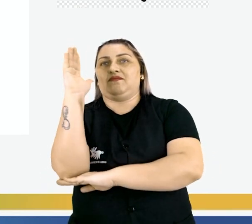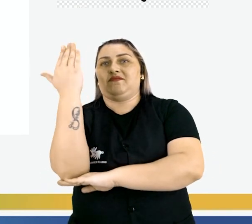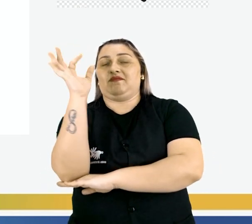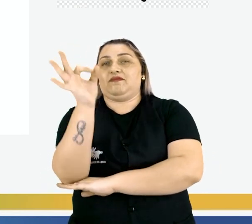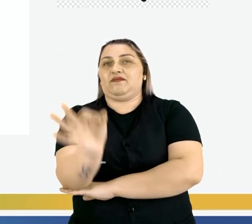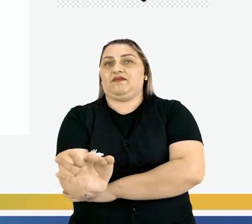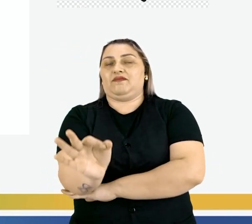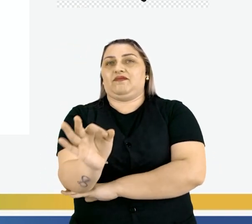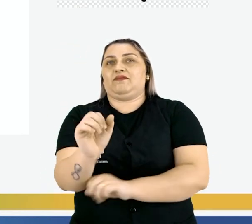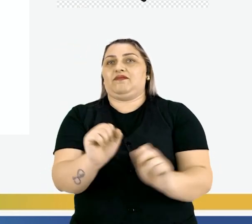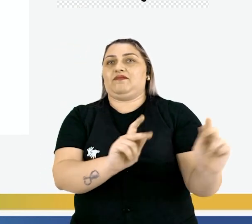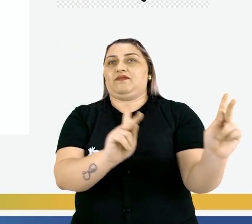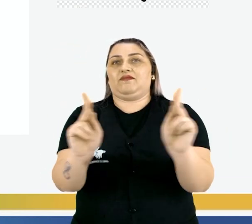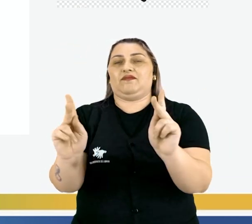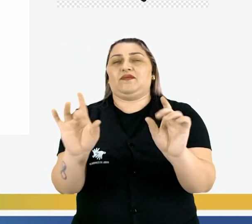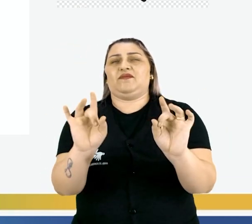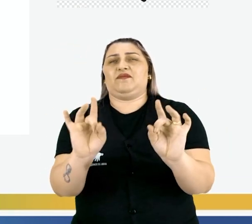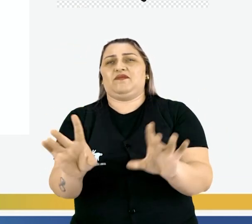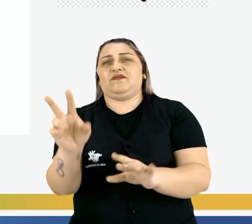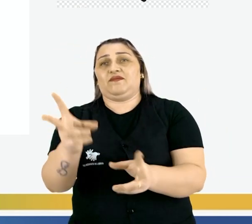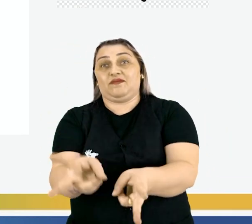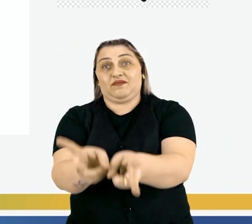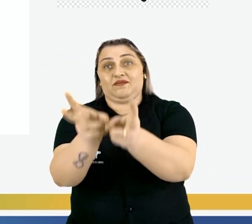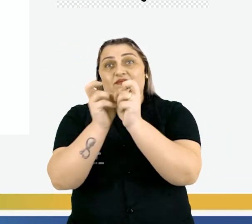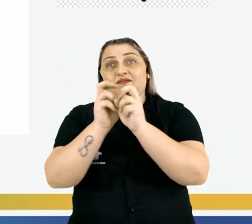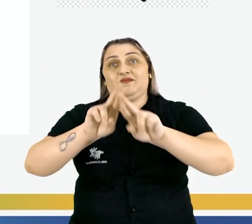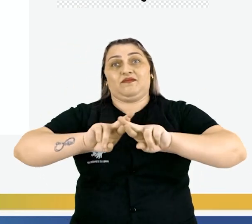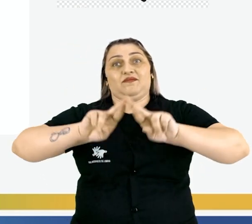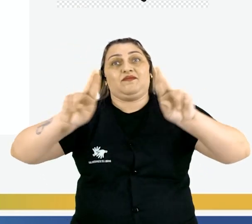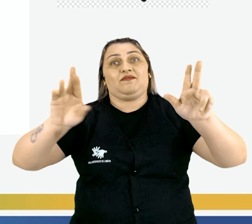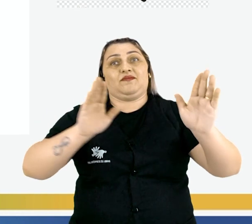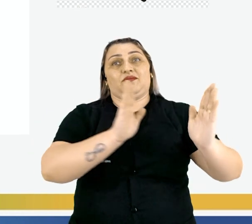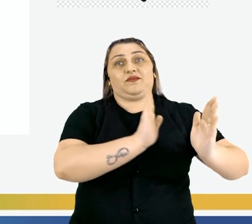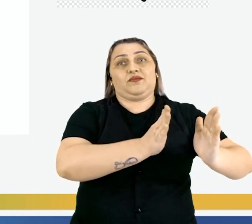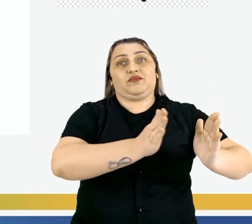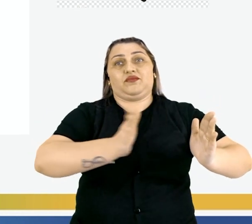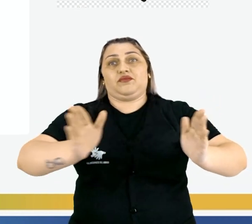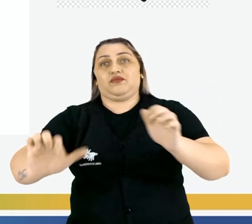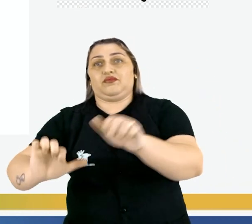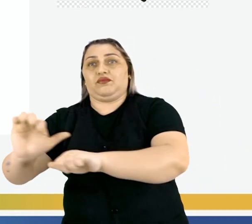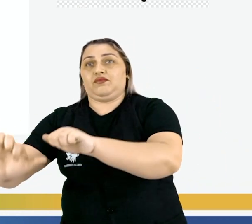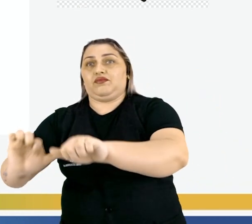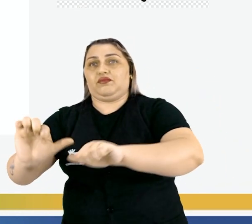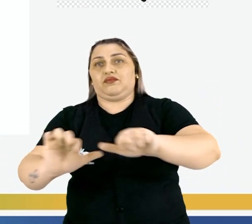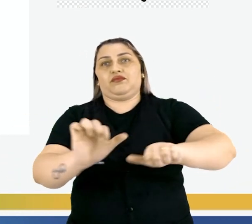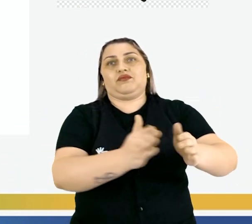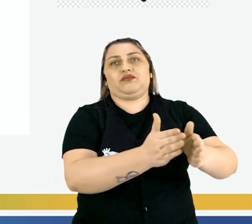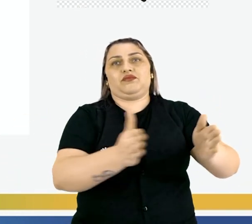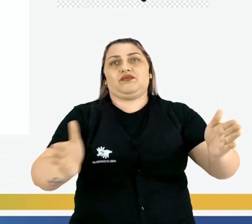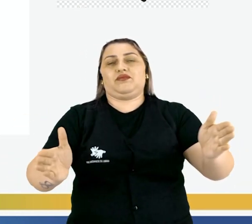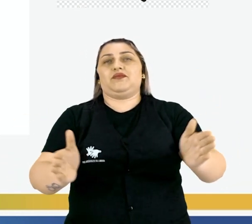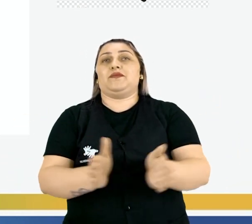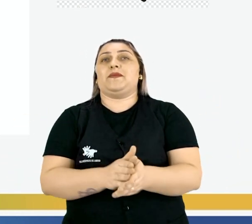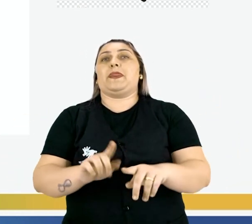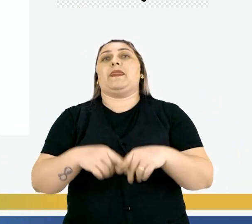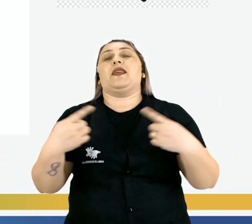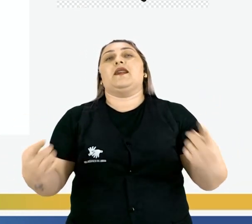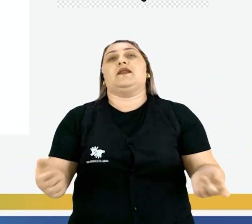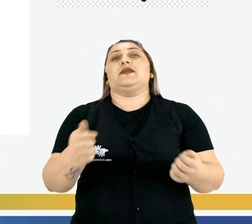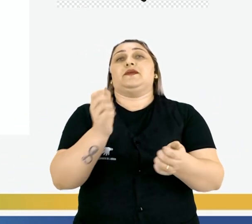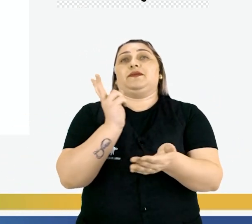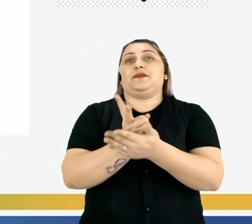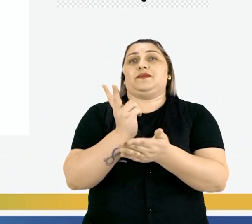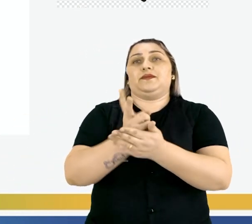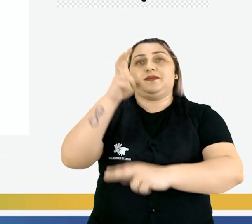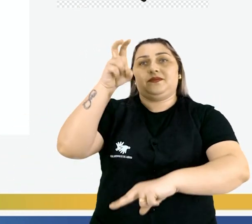certo? Ok, só mesmo para vocês perceberem assim como que as coisas vão mudando ao longo do tempo. Mas ainda estão sentadas